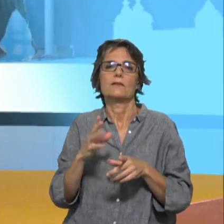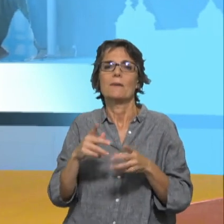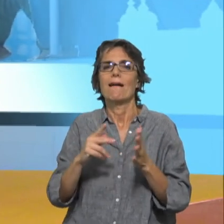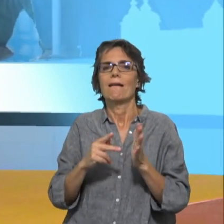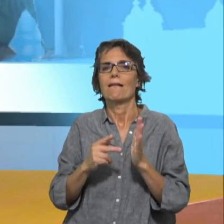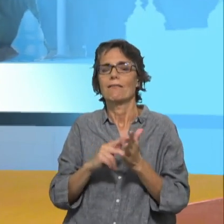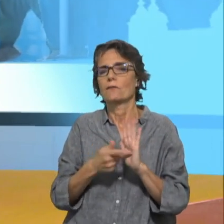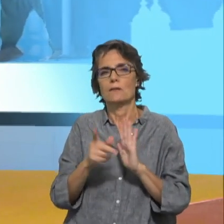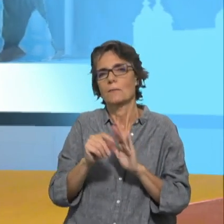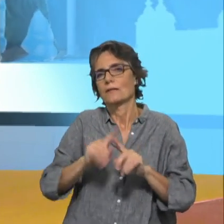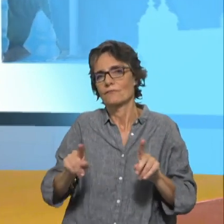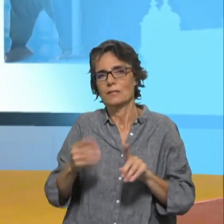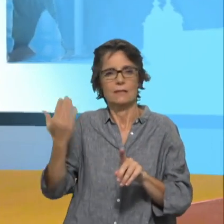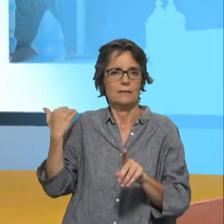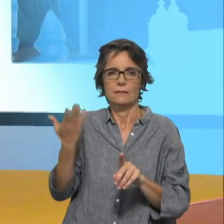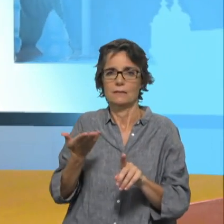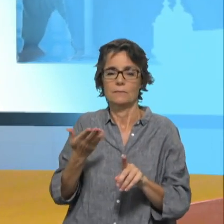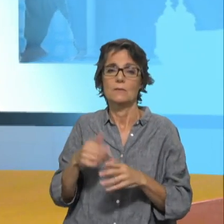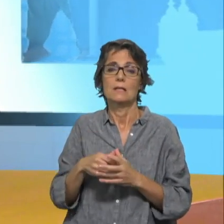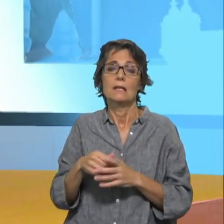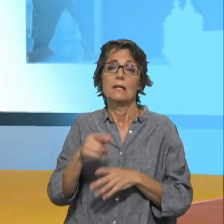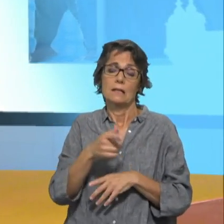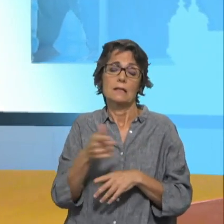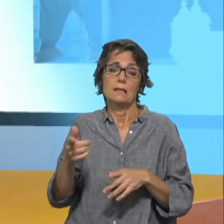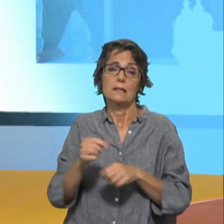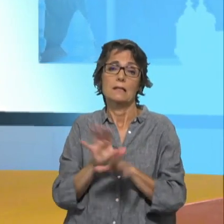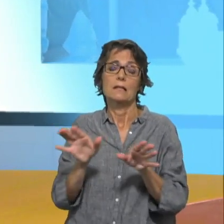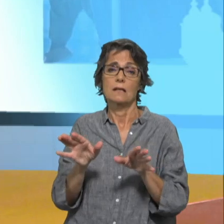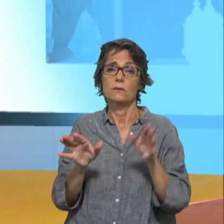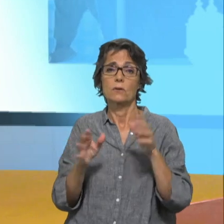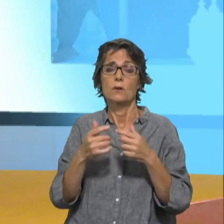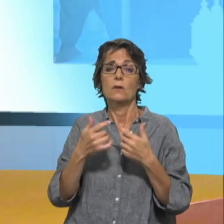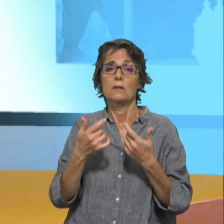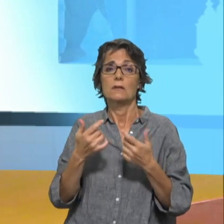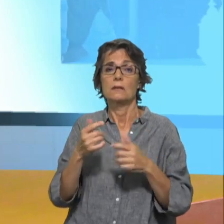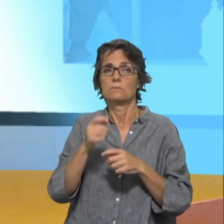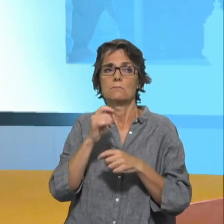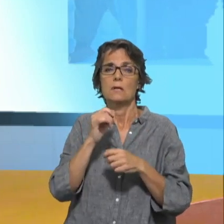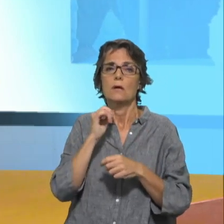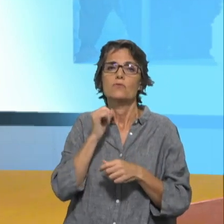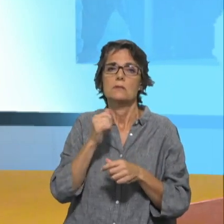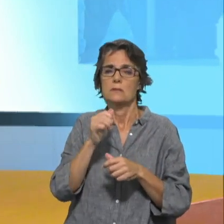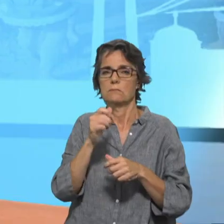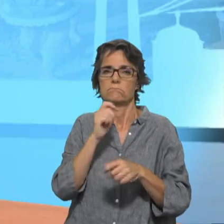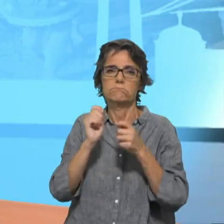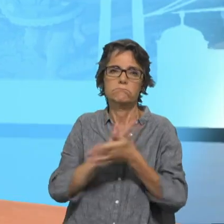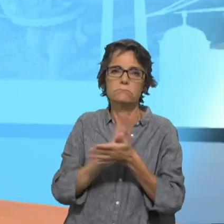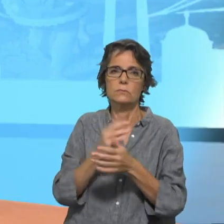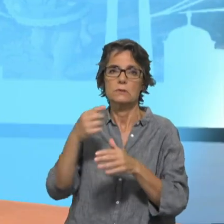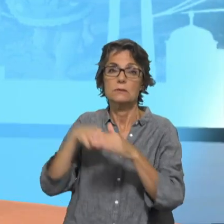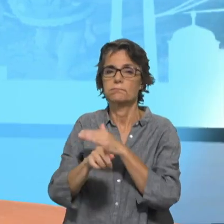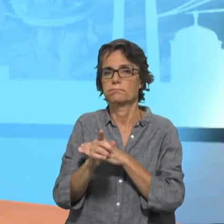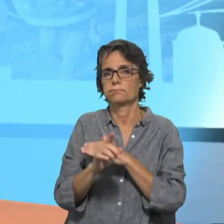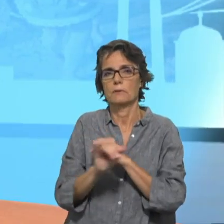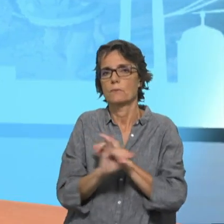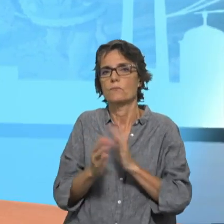difícil. A Indonésia não permitia que os jornalistas entrassem, nem sequer, enfim,